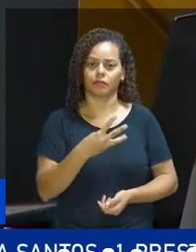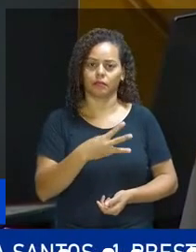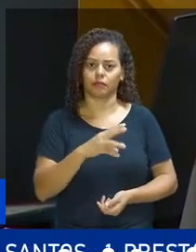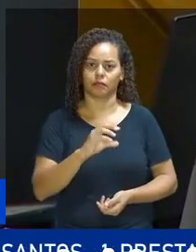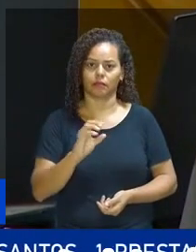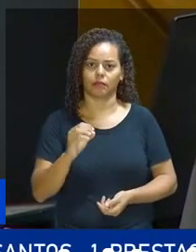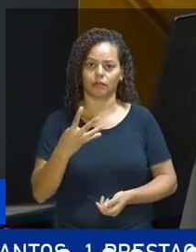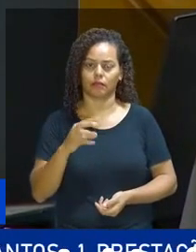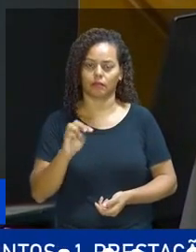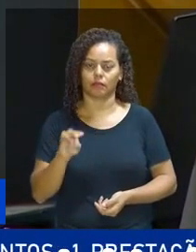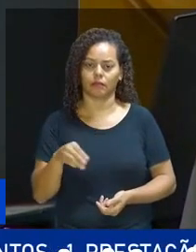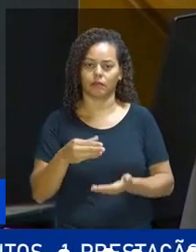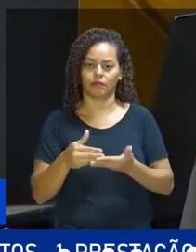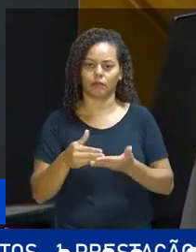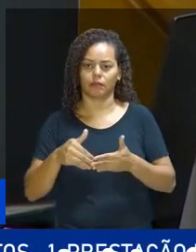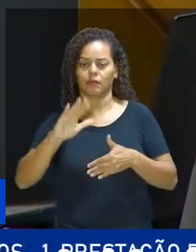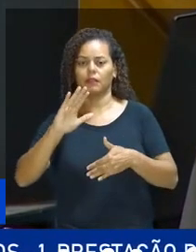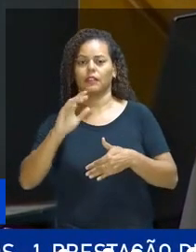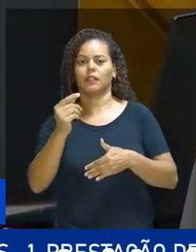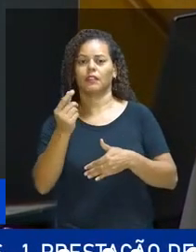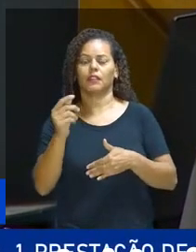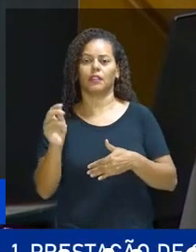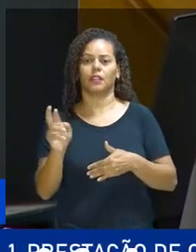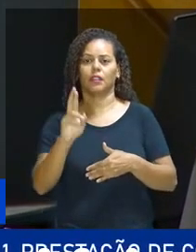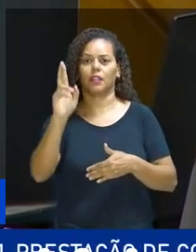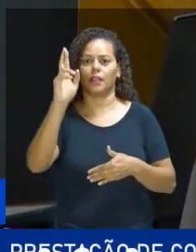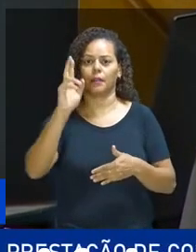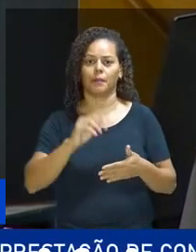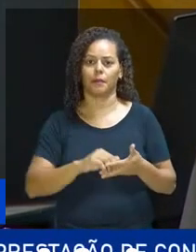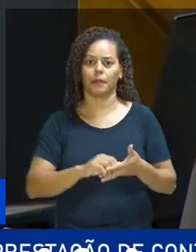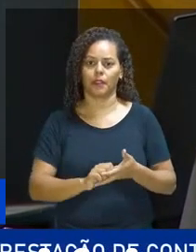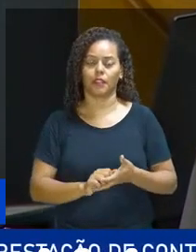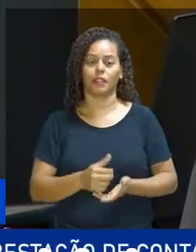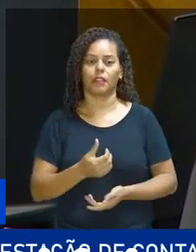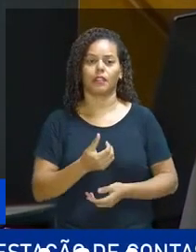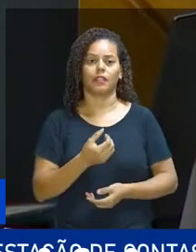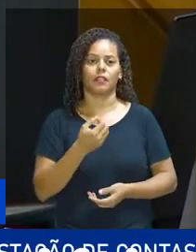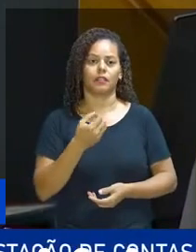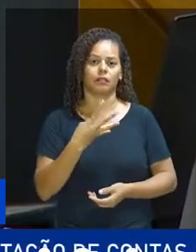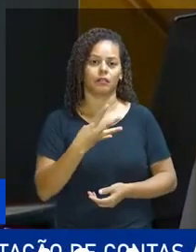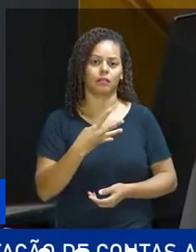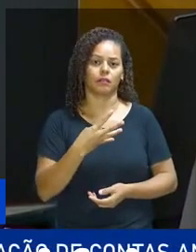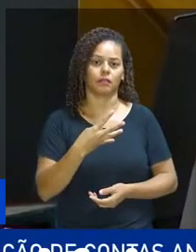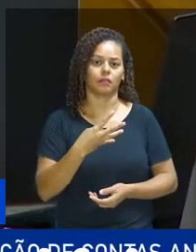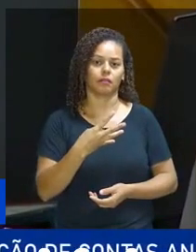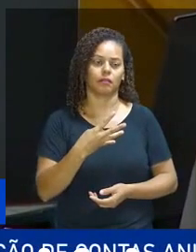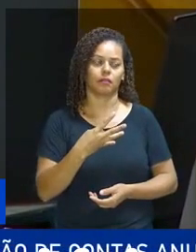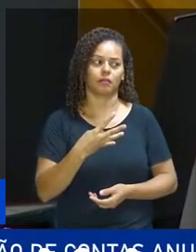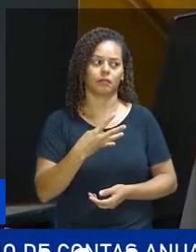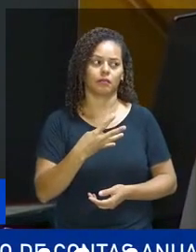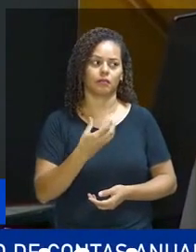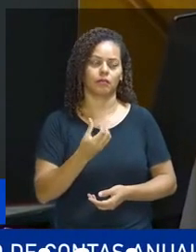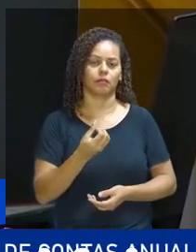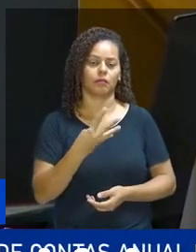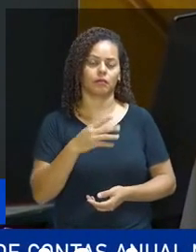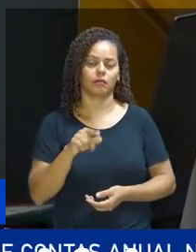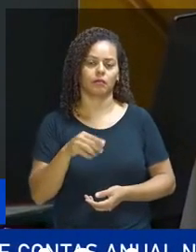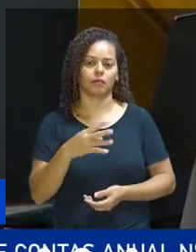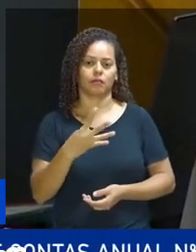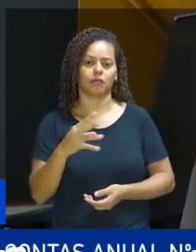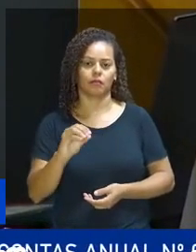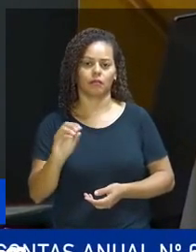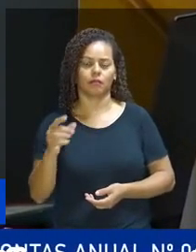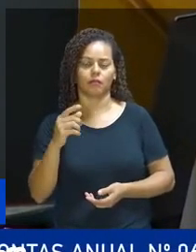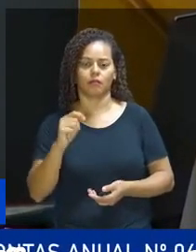430.373,47, dos quais R$ 104.400 foram utilizados para cumprir obrigações firmadas durante o período no qual o